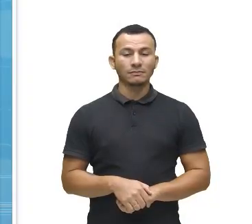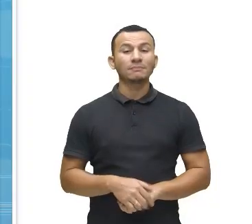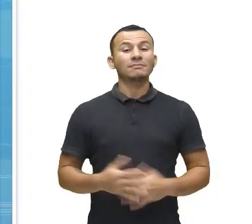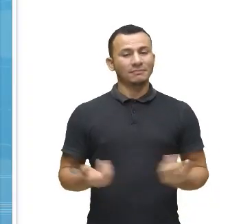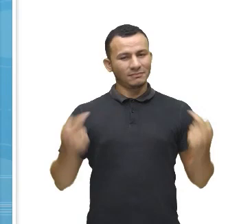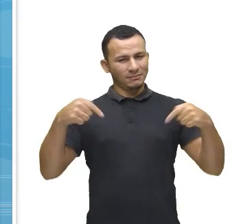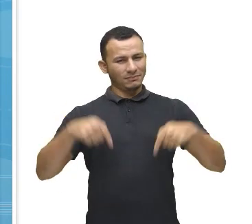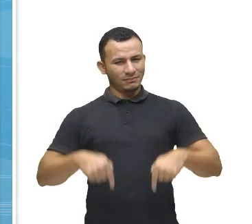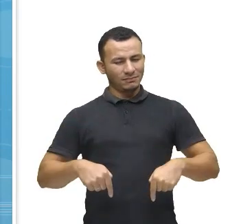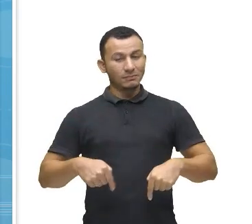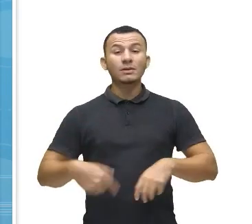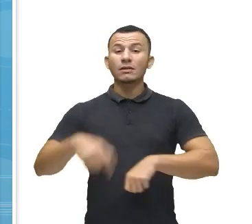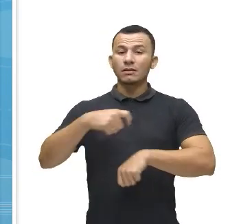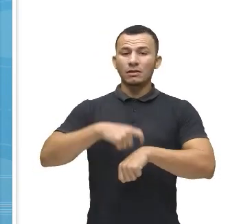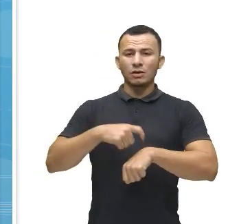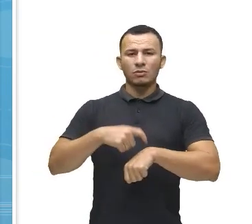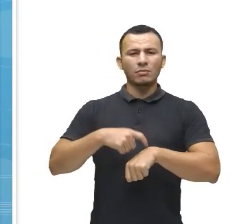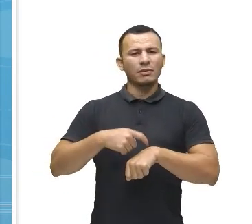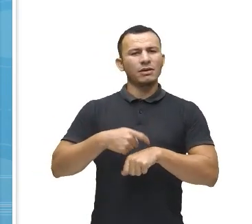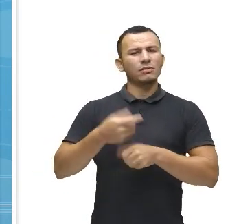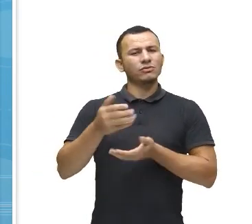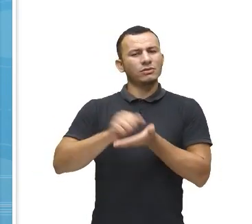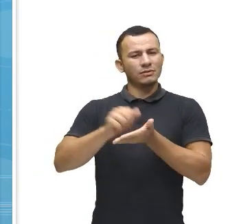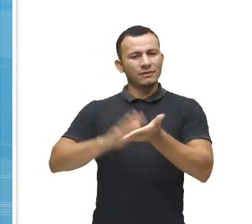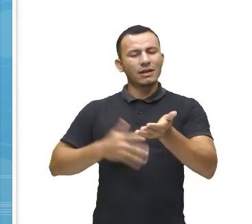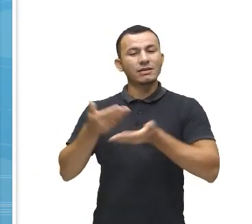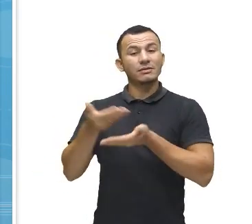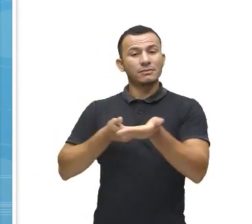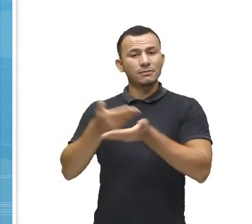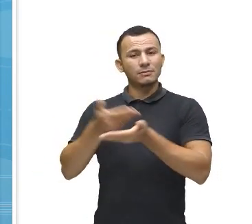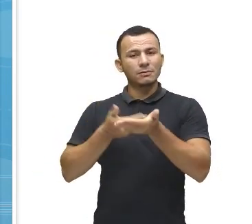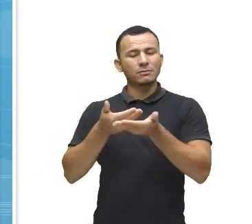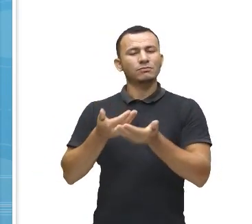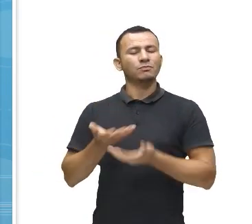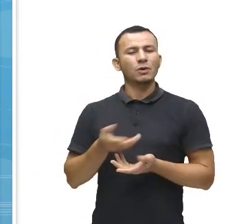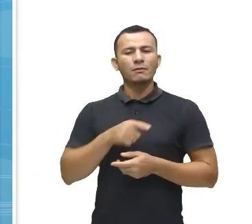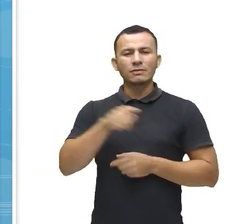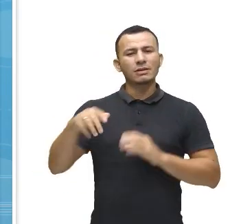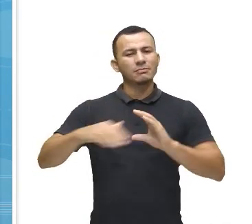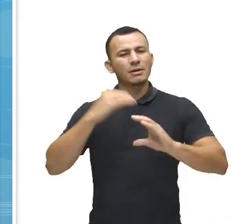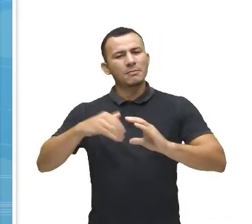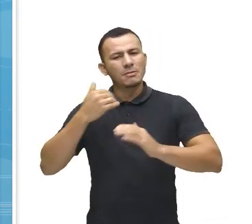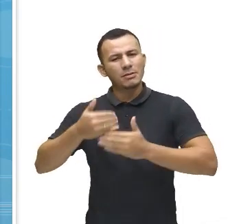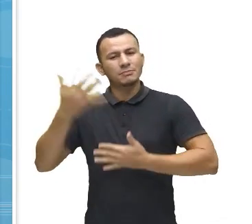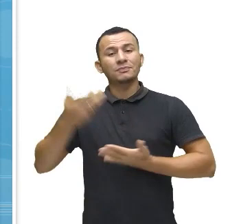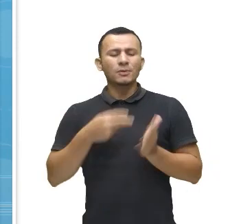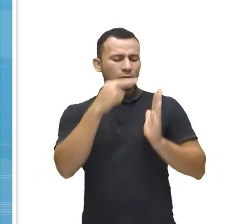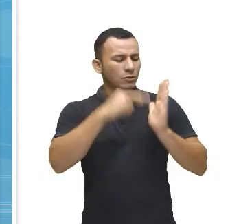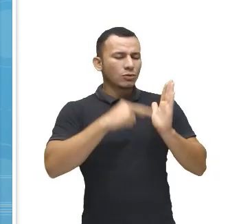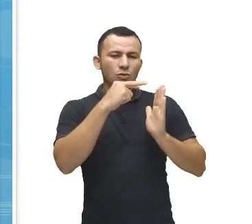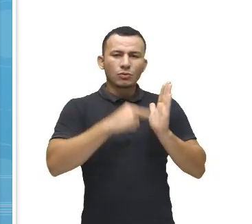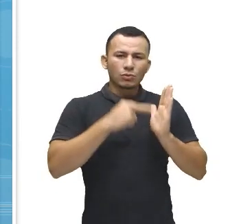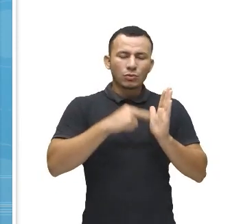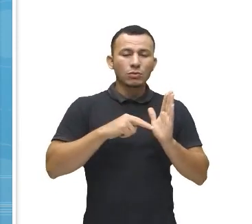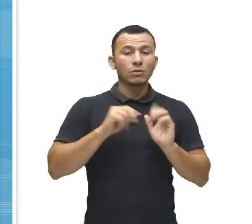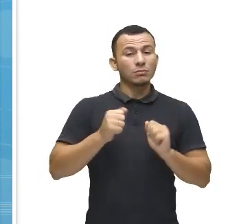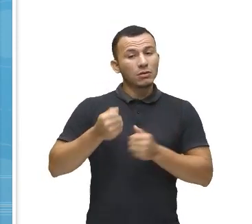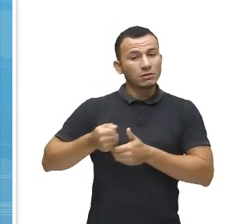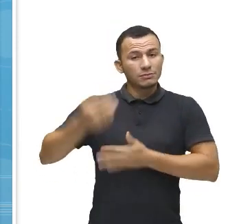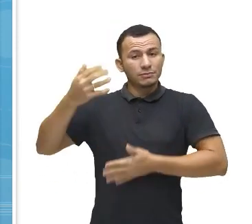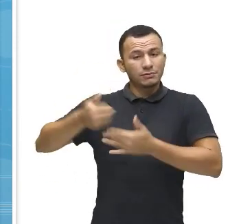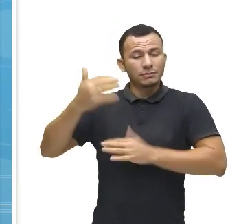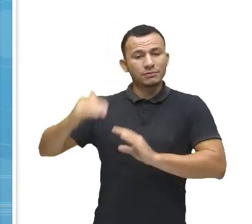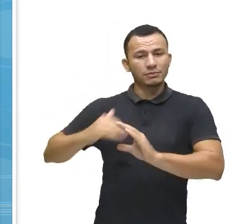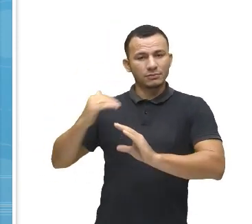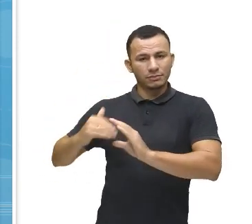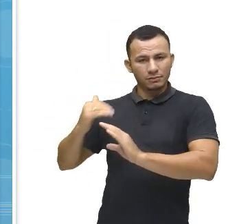estamos de volta no nosso momento de interatividade, onde eu gostaria muito de ler a resposta de vocês, de interagir via chat.